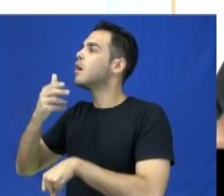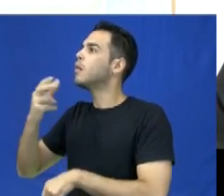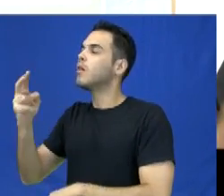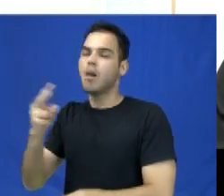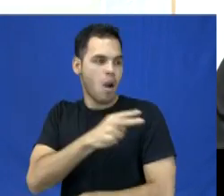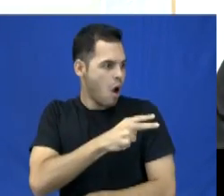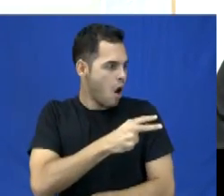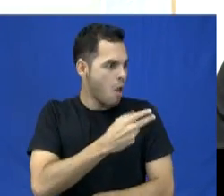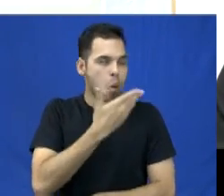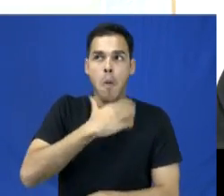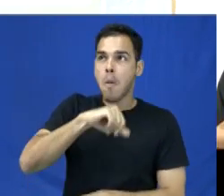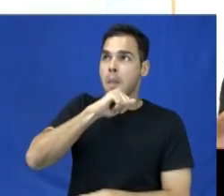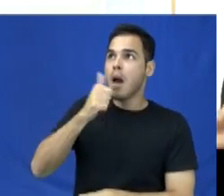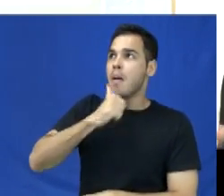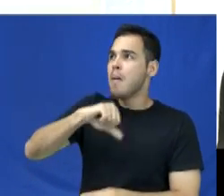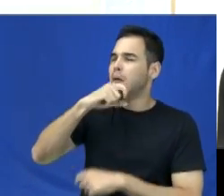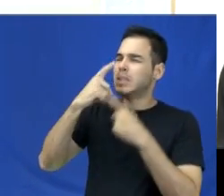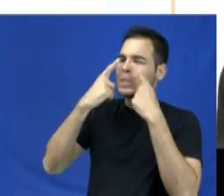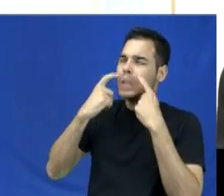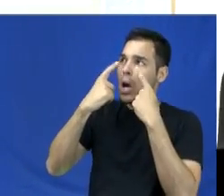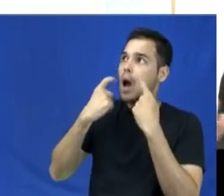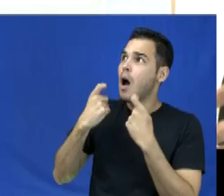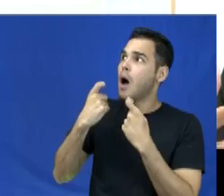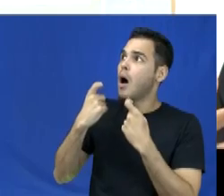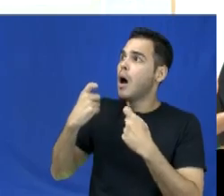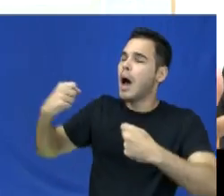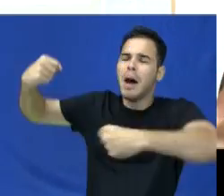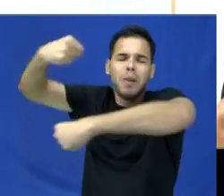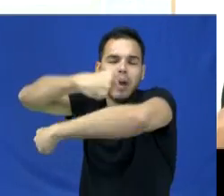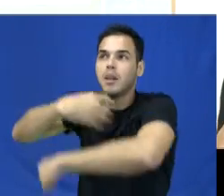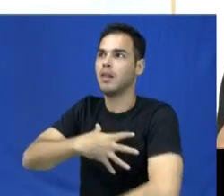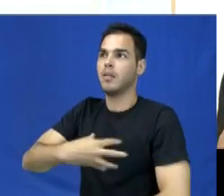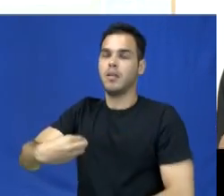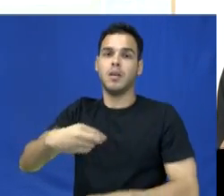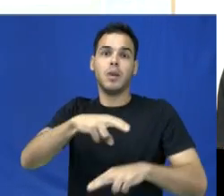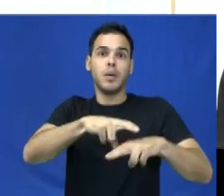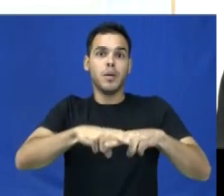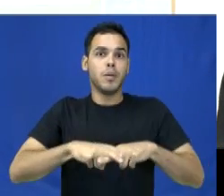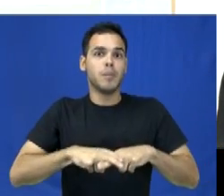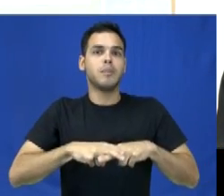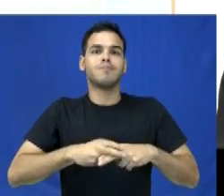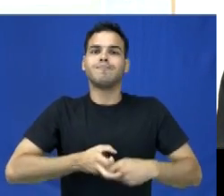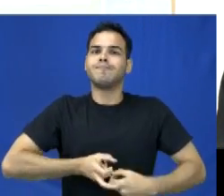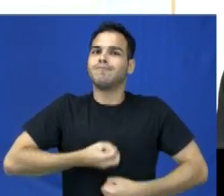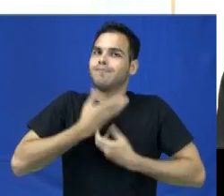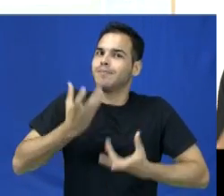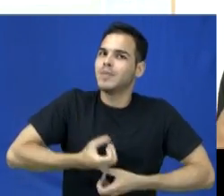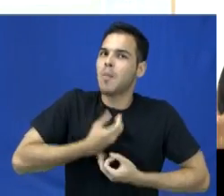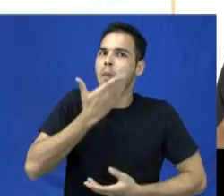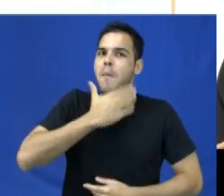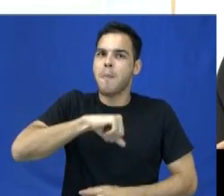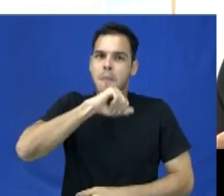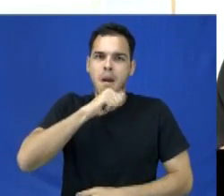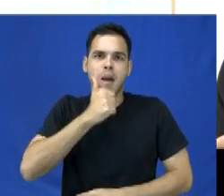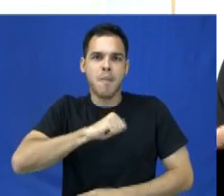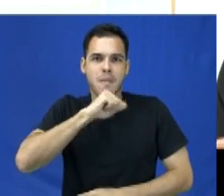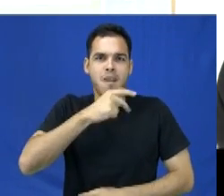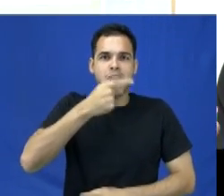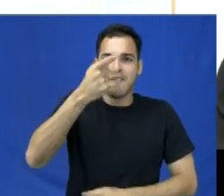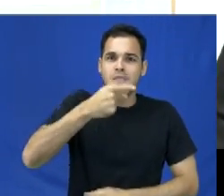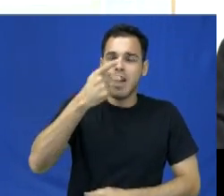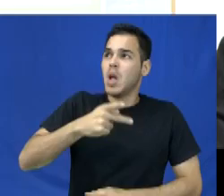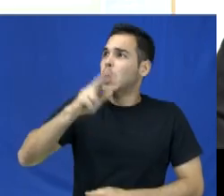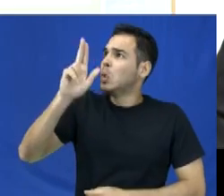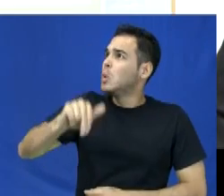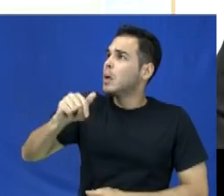quadro chorando, abraçando o filho. E a gente fica sem reação. Mas por quê? São depoimentos que os pais falam que nunca imaginou que iria ver